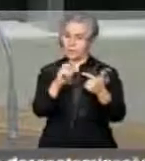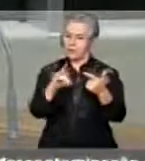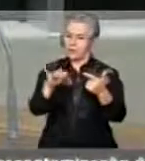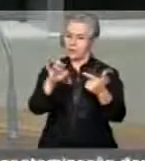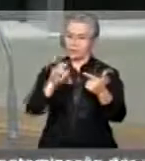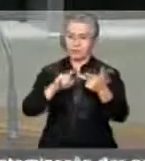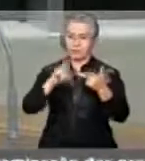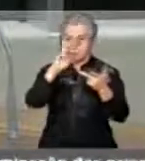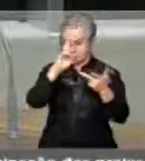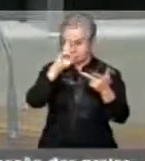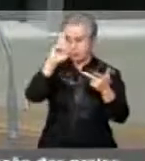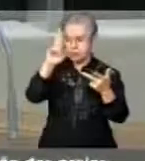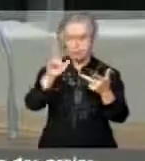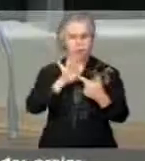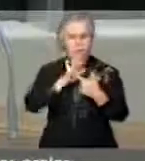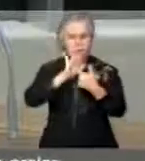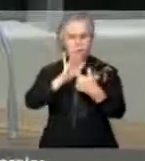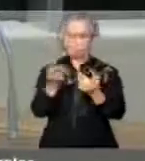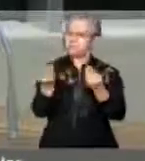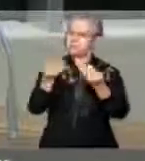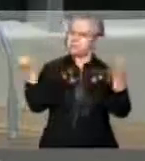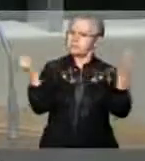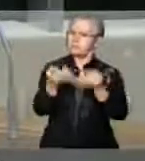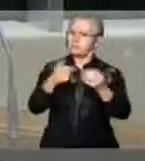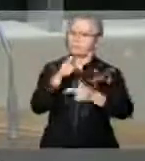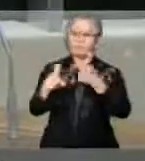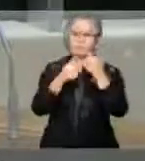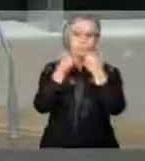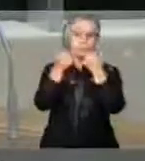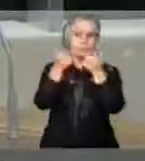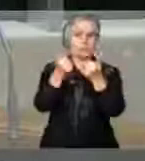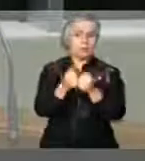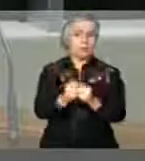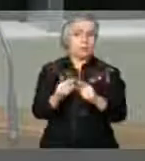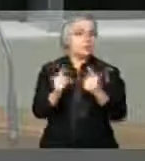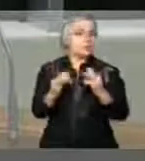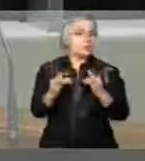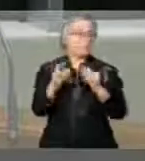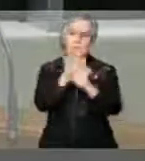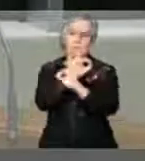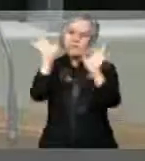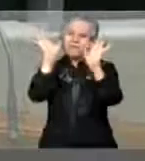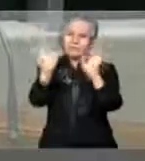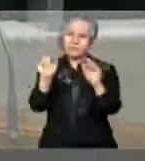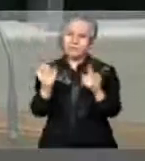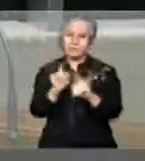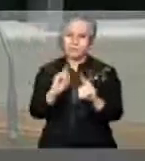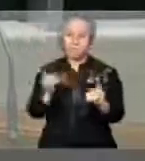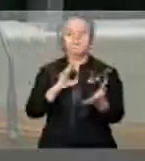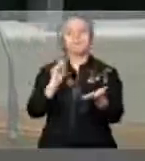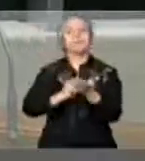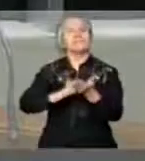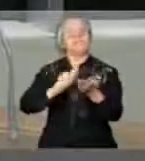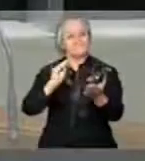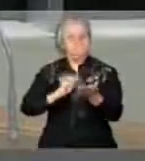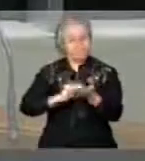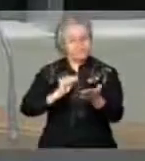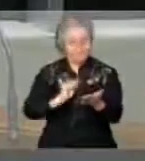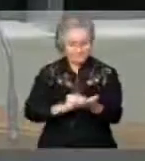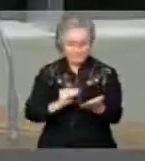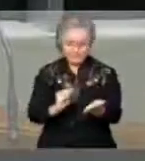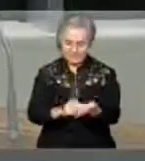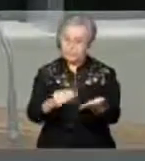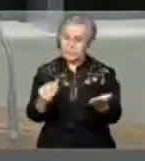direção, revelando alto nível de excelência. Mas nem tudo são flores. Há muito ainda que conquistar. Afinal,